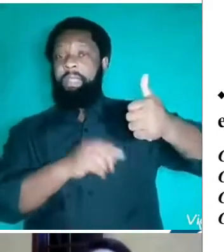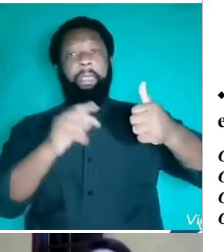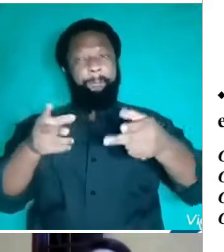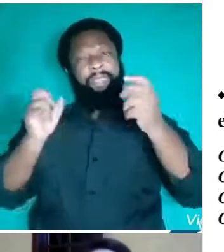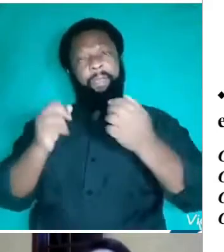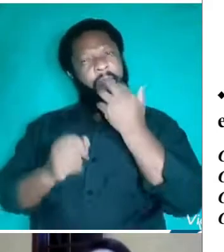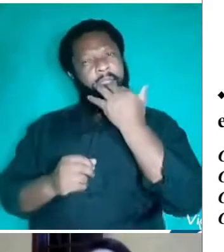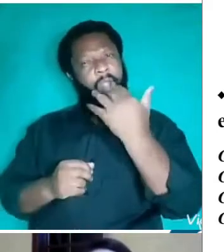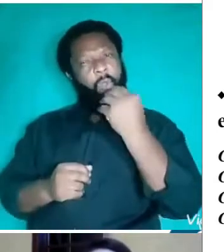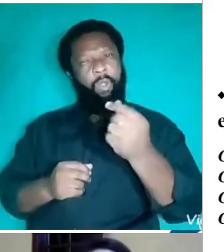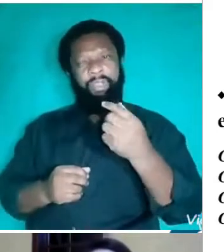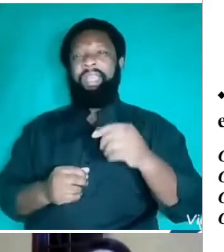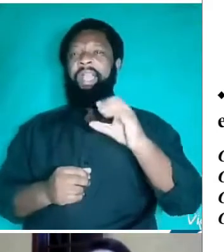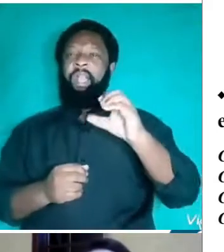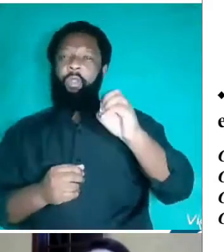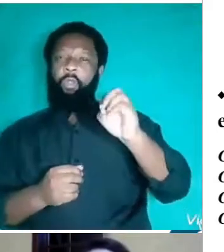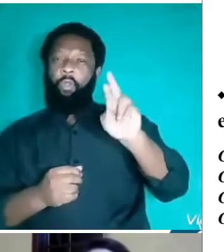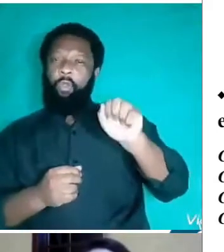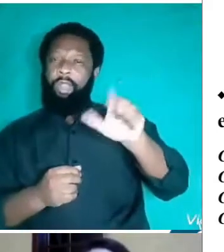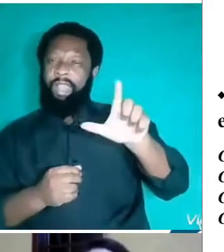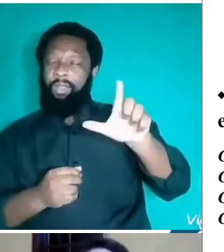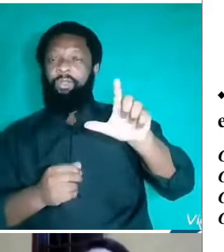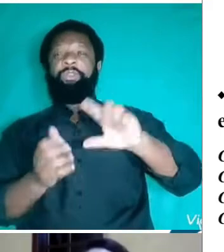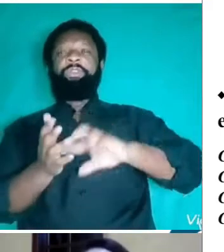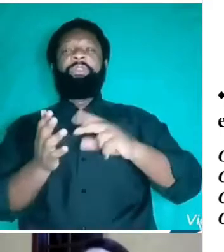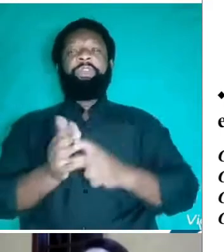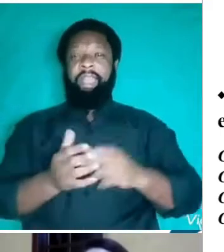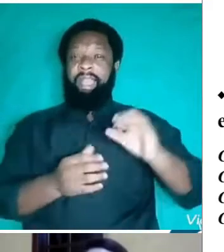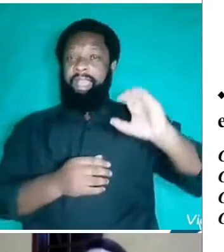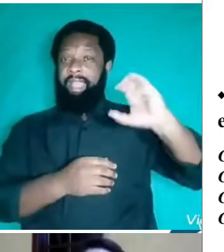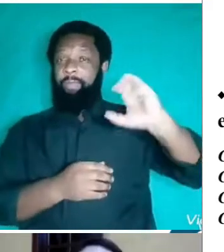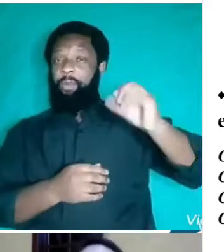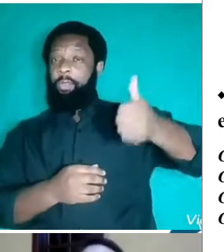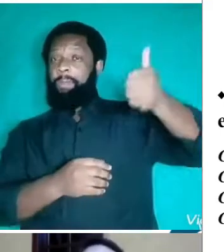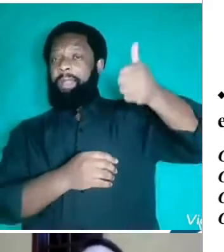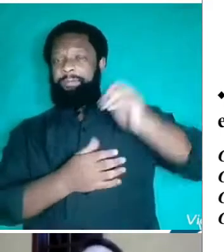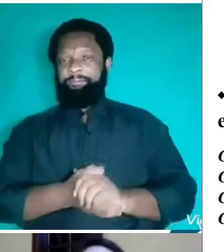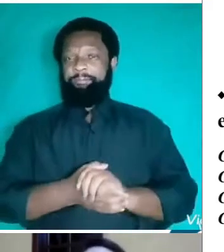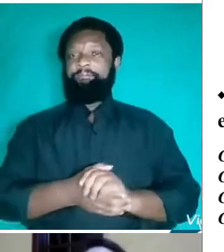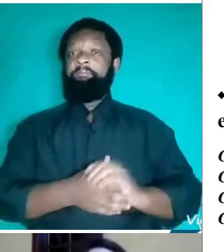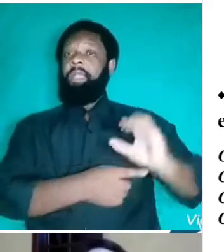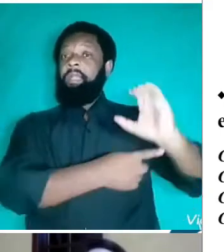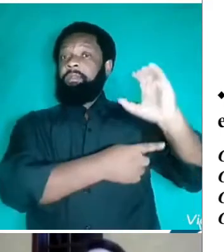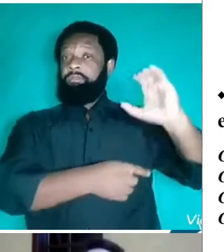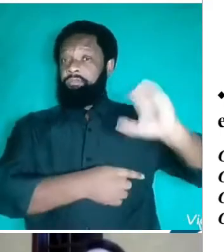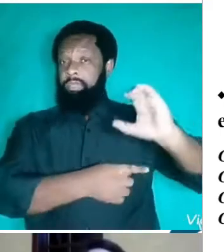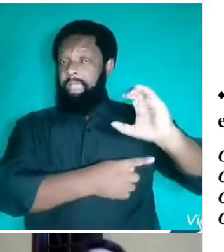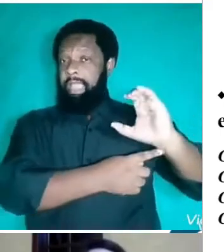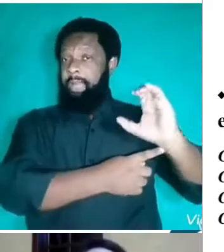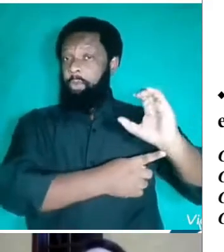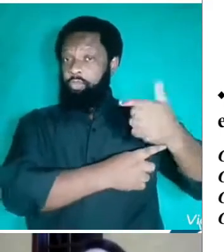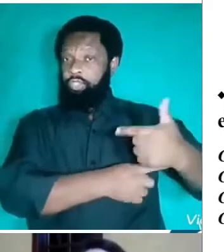a cor dele, né, meio coral, está aqui representando o carbono primário. O segundo carbono